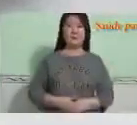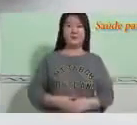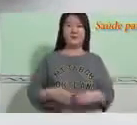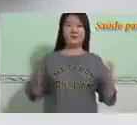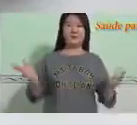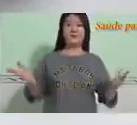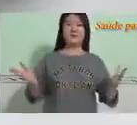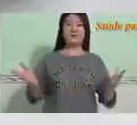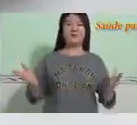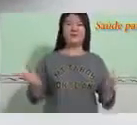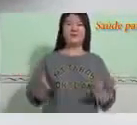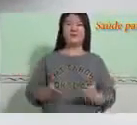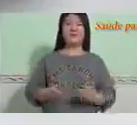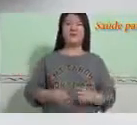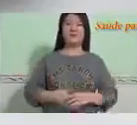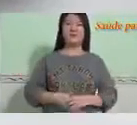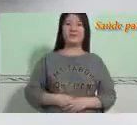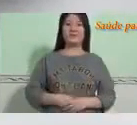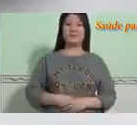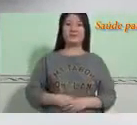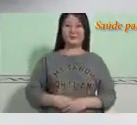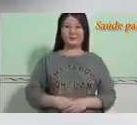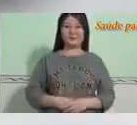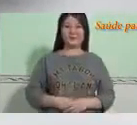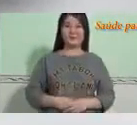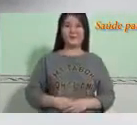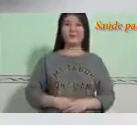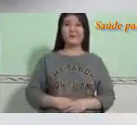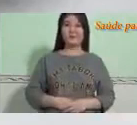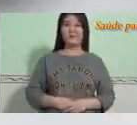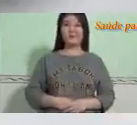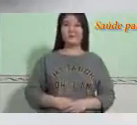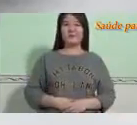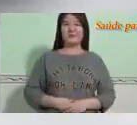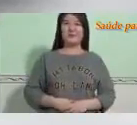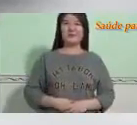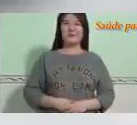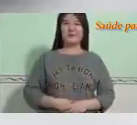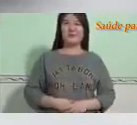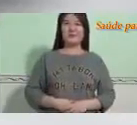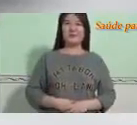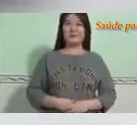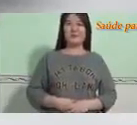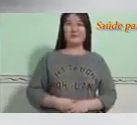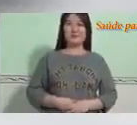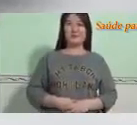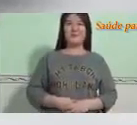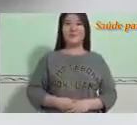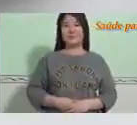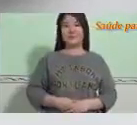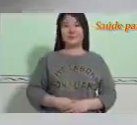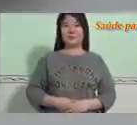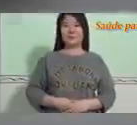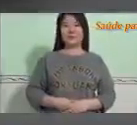P L A N E J A N D O T I L I Z A R I N S T R U M N T O S M A I S M